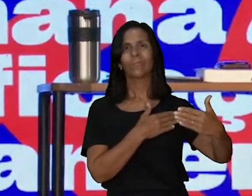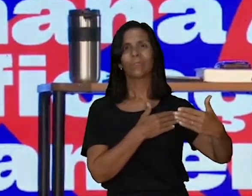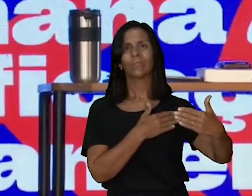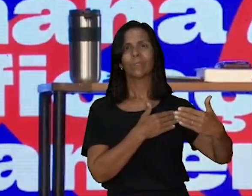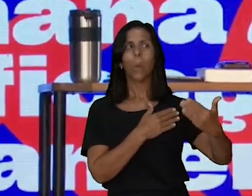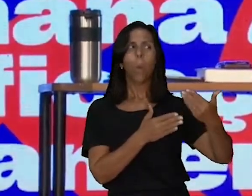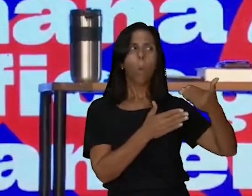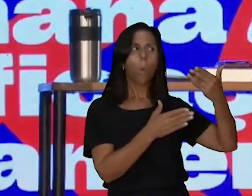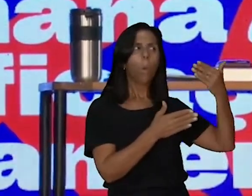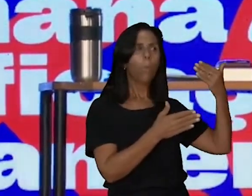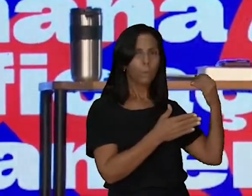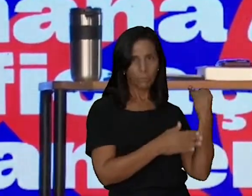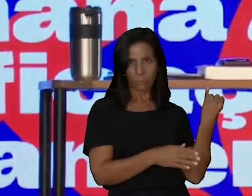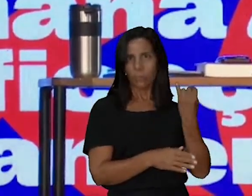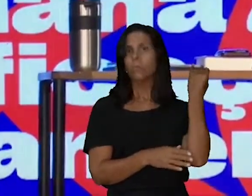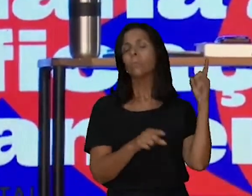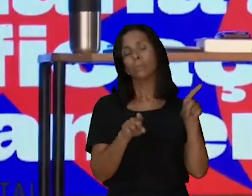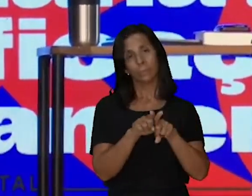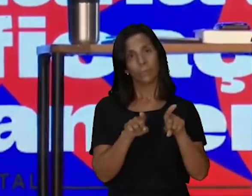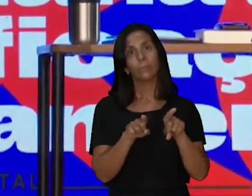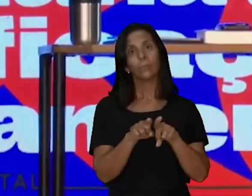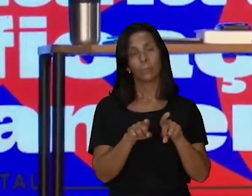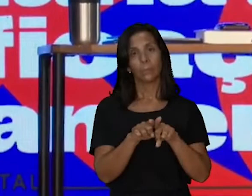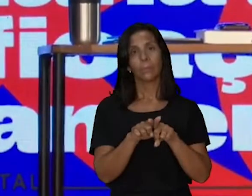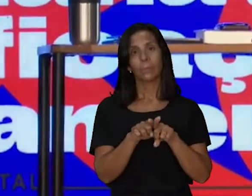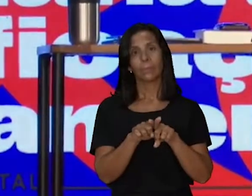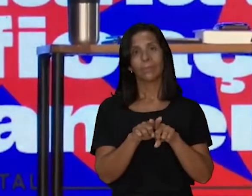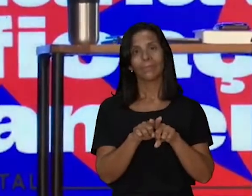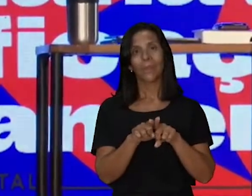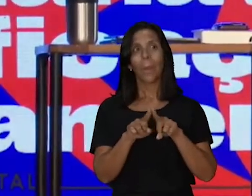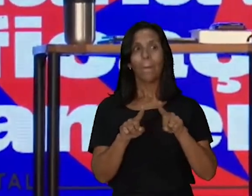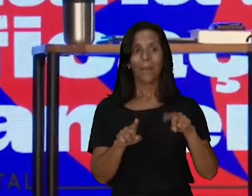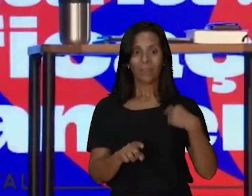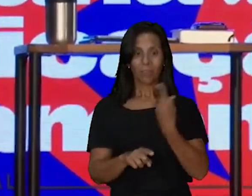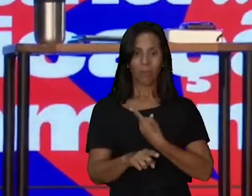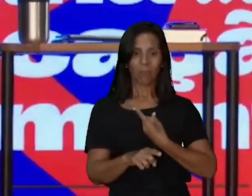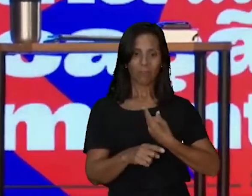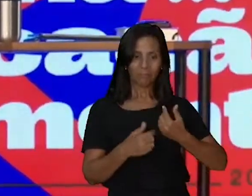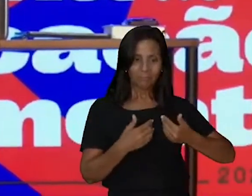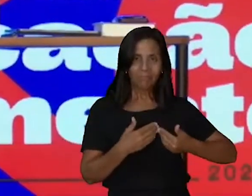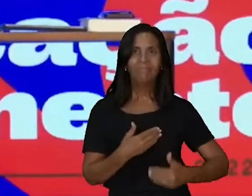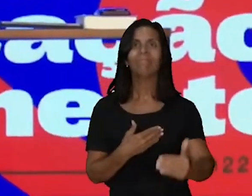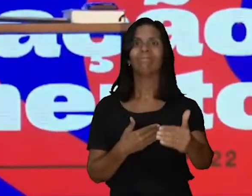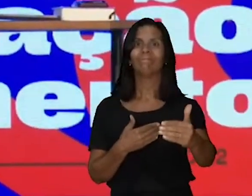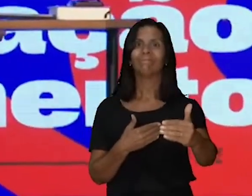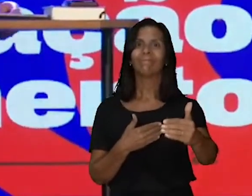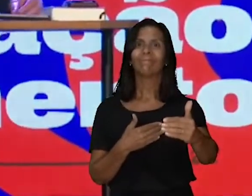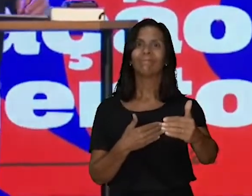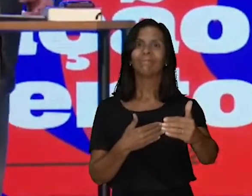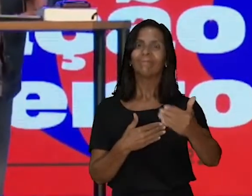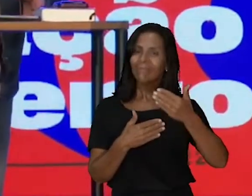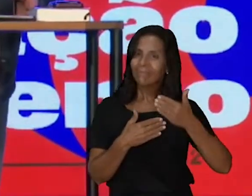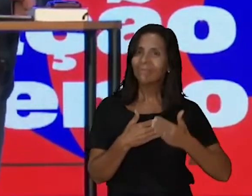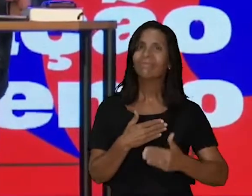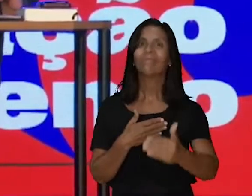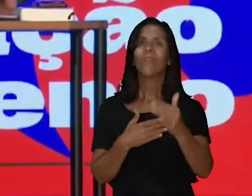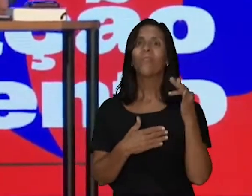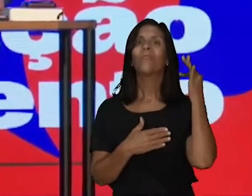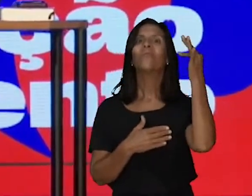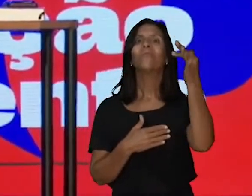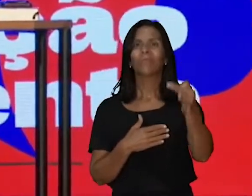desqualifica o passado. Mas ele nos faz avançar. E nos faz avançar para o